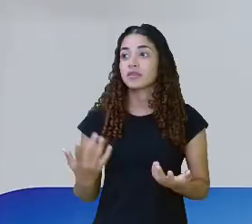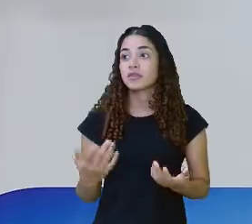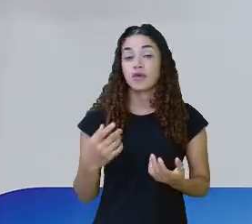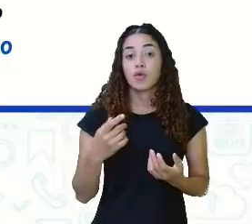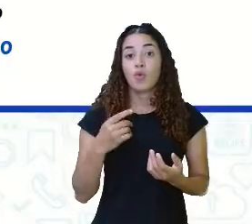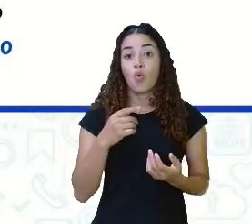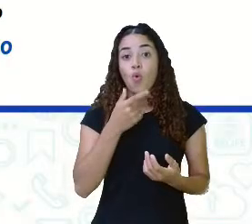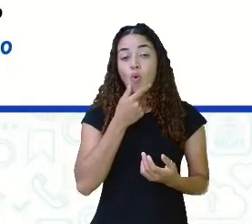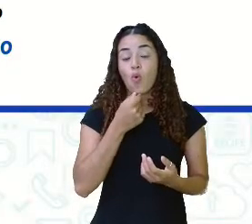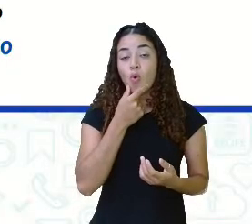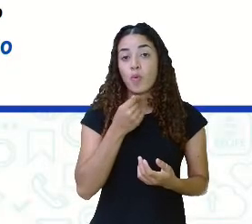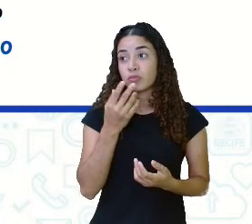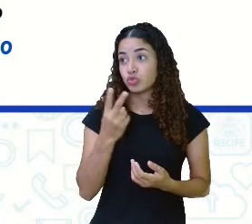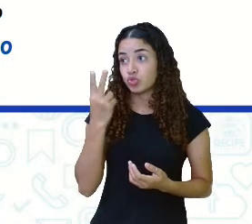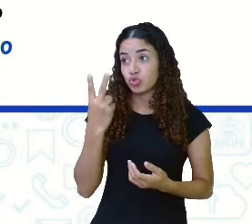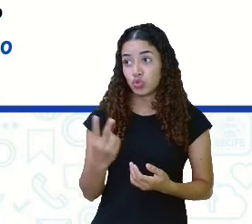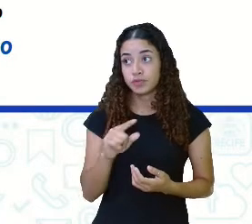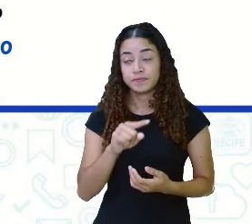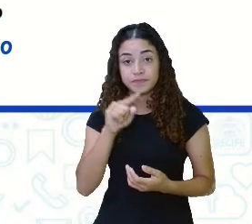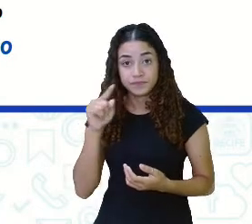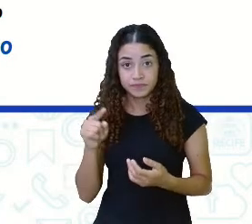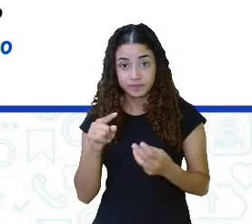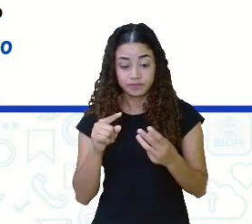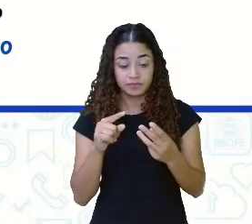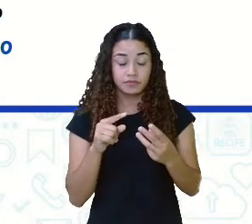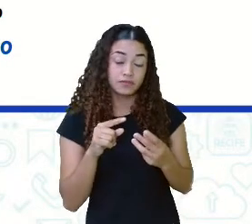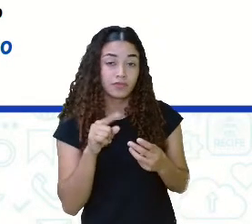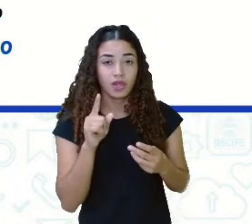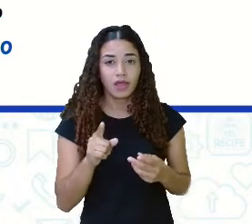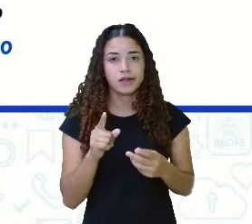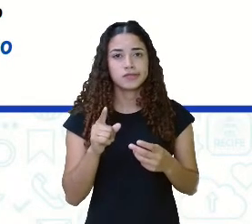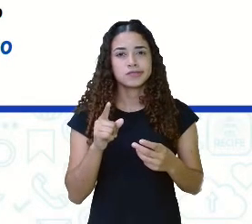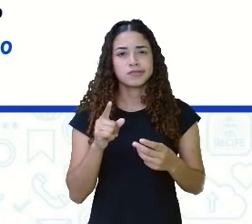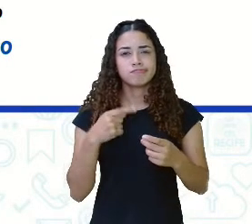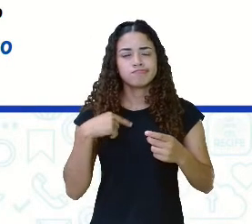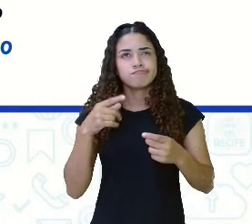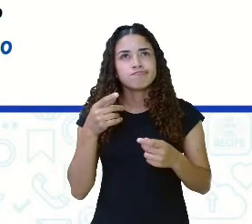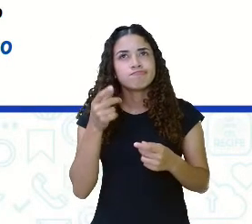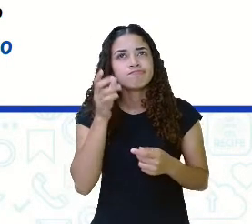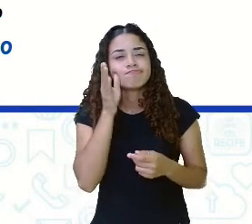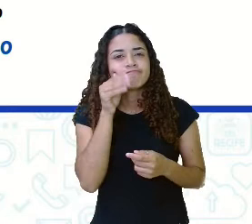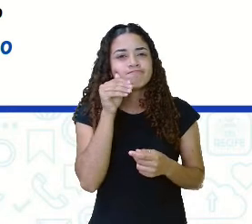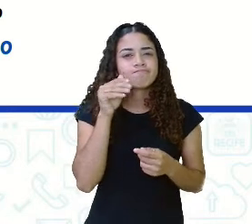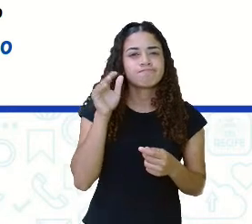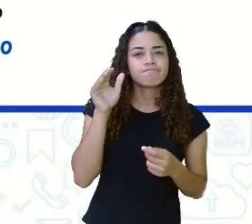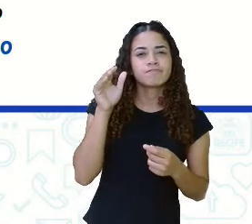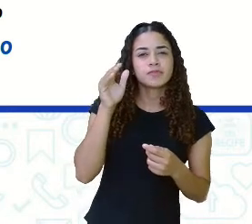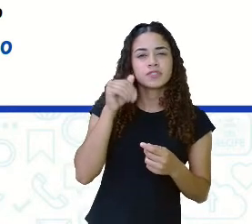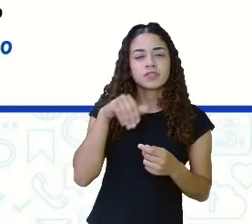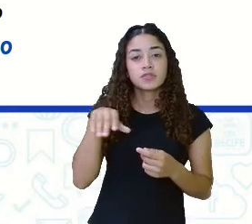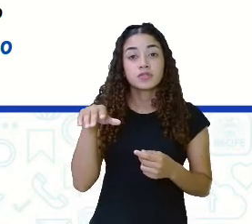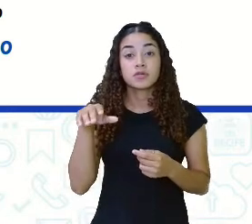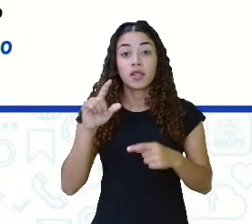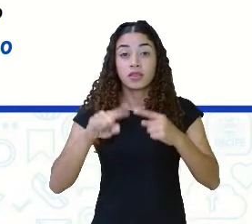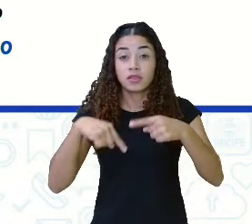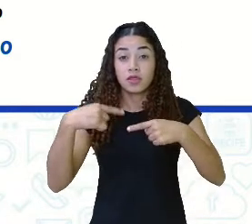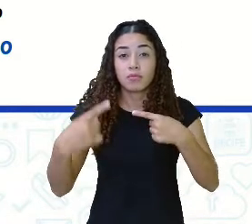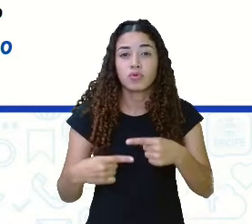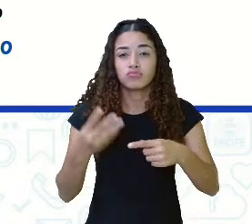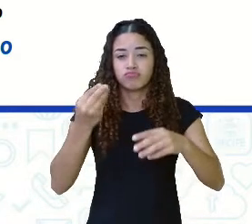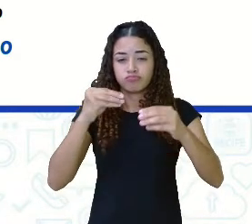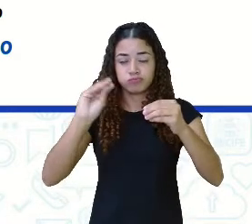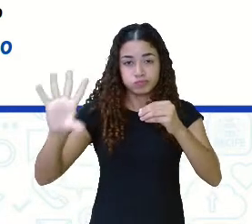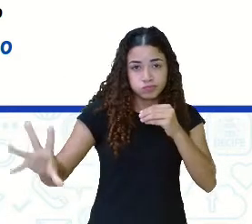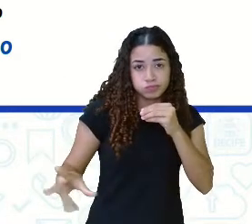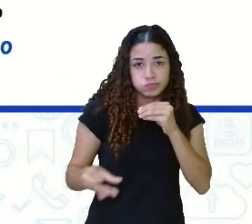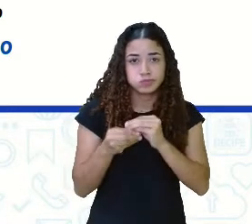Santo Agostinho, eles pegaram para si, né, incorporaram essas ideias e começaram a atribuir